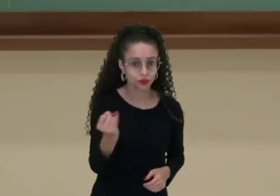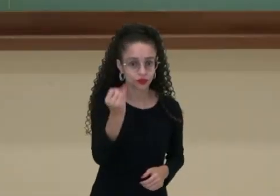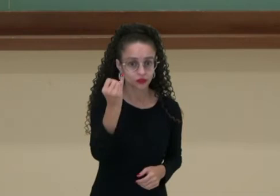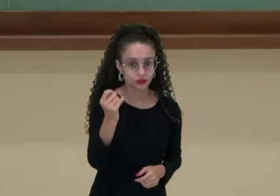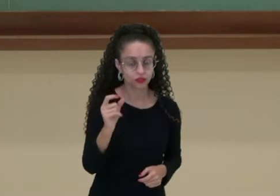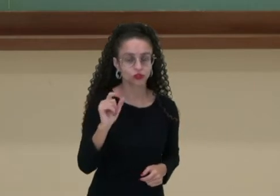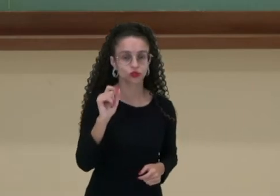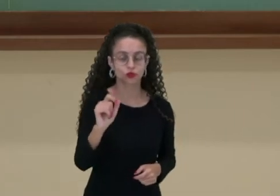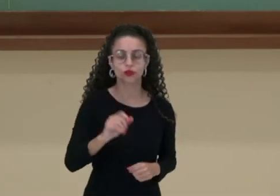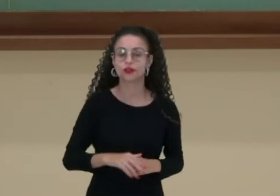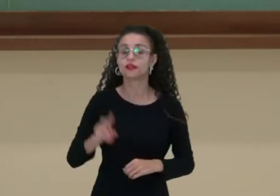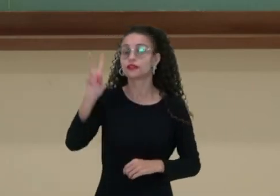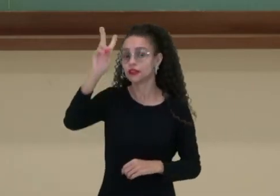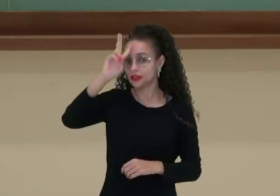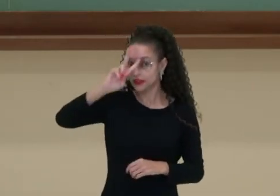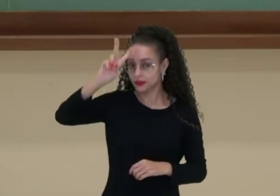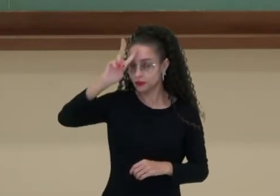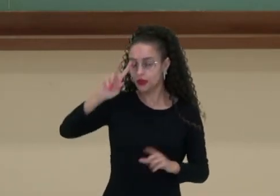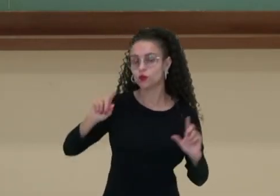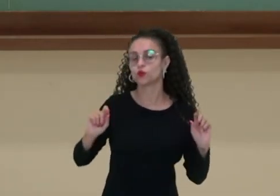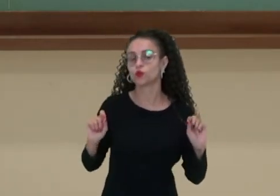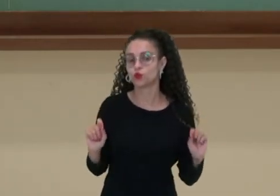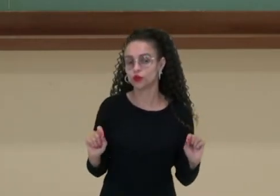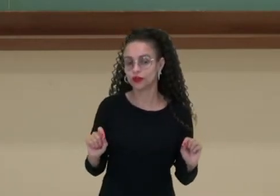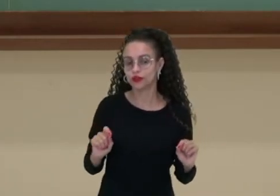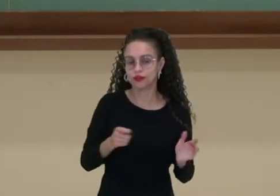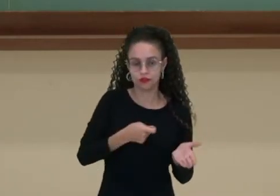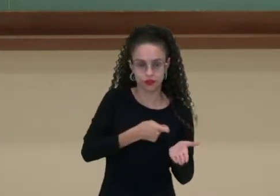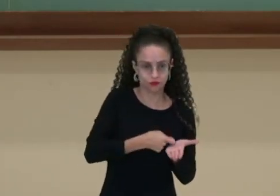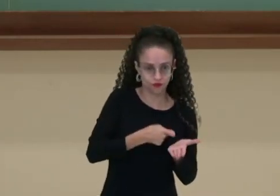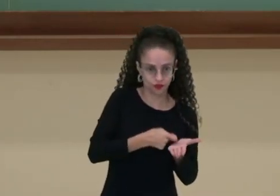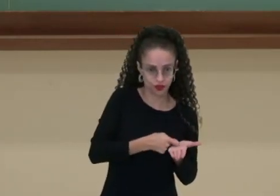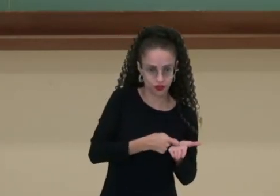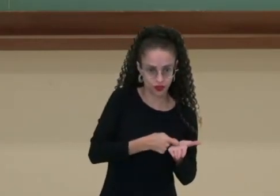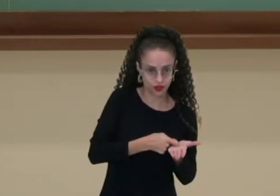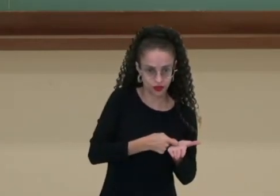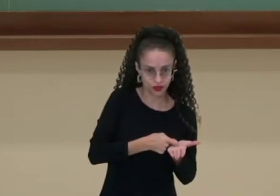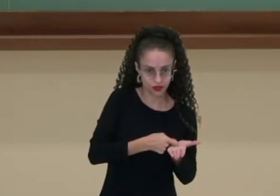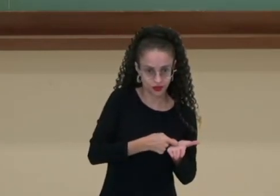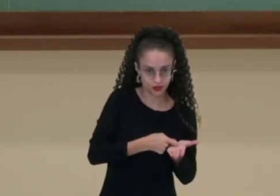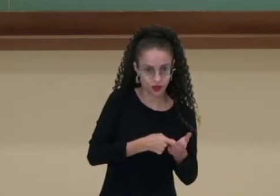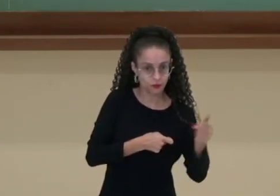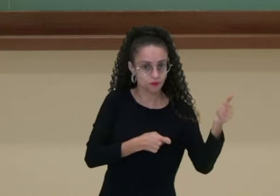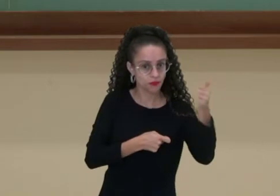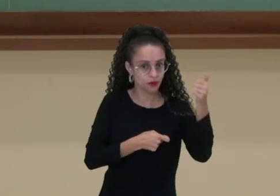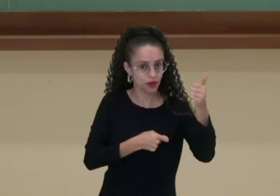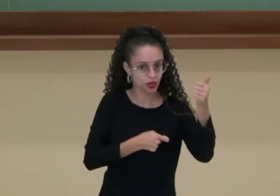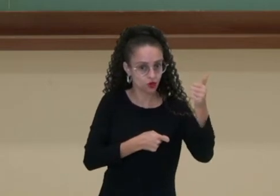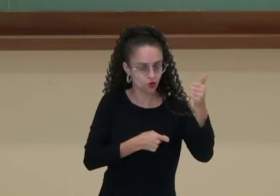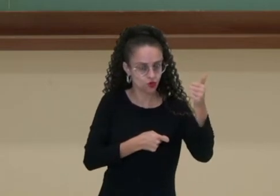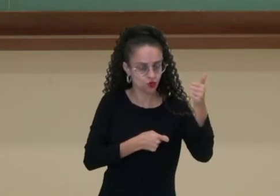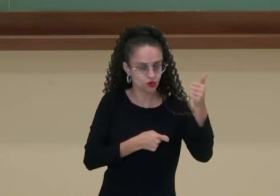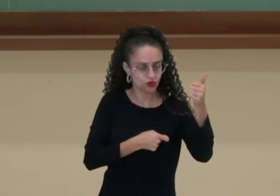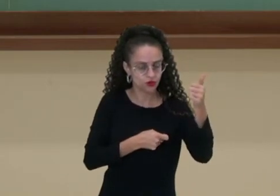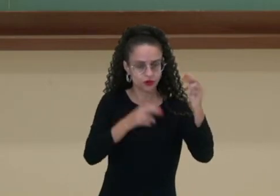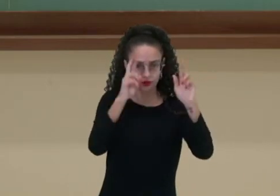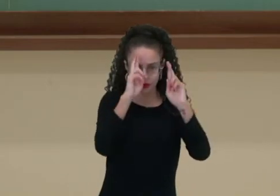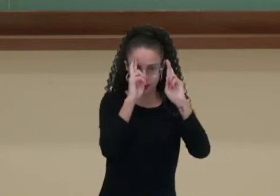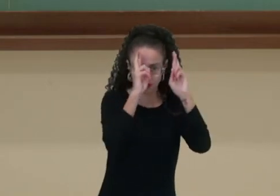importante, lembre de que os deveres vêm em primeiro lugar, que vocês